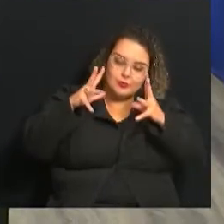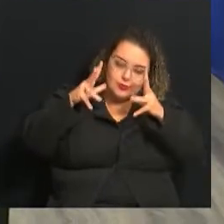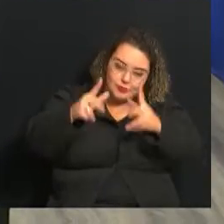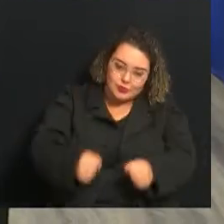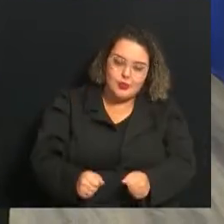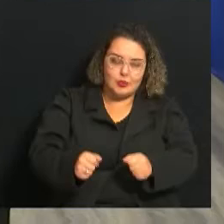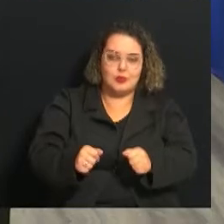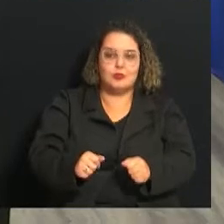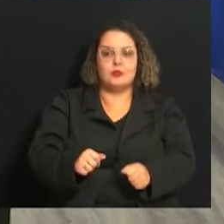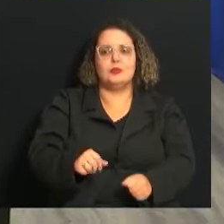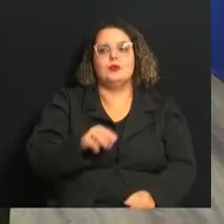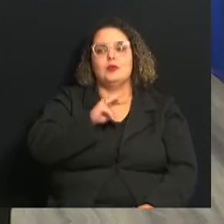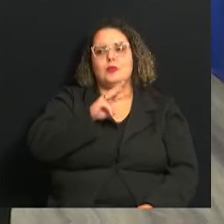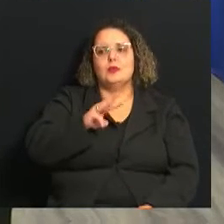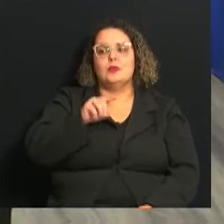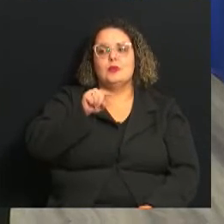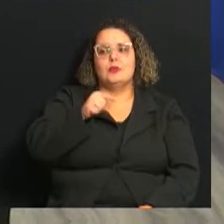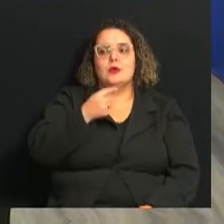site